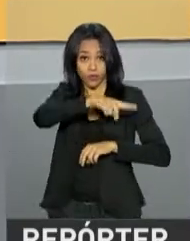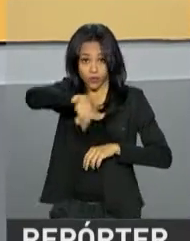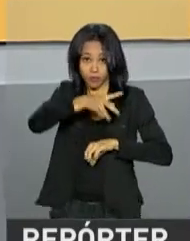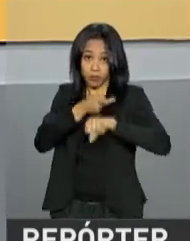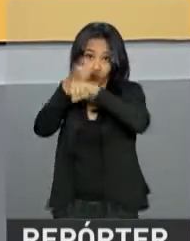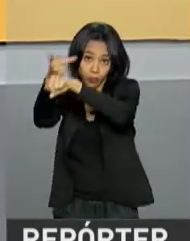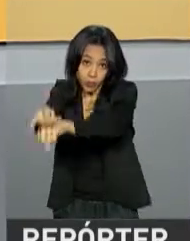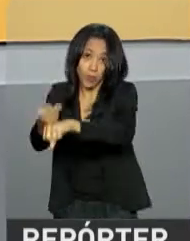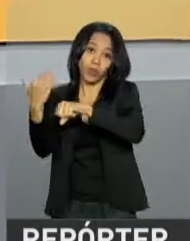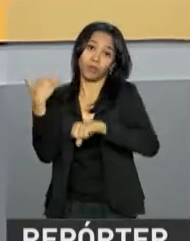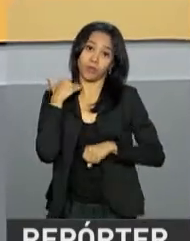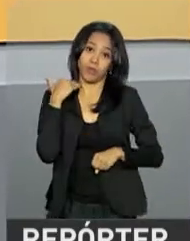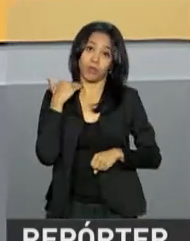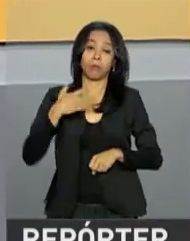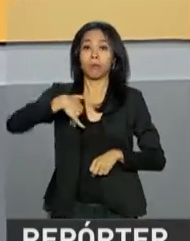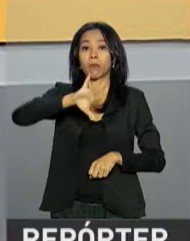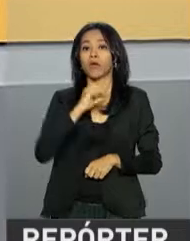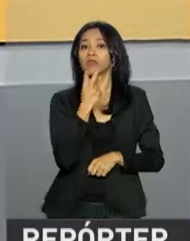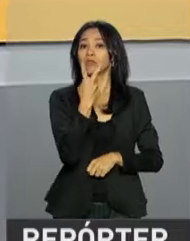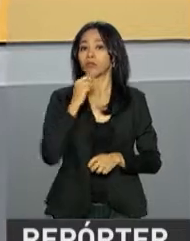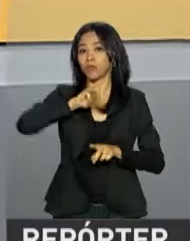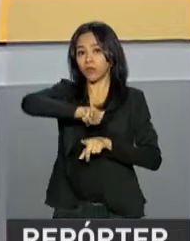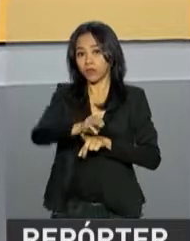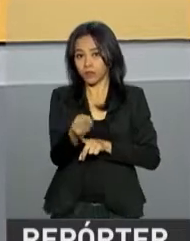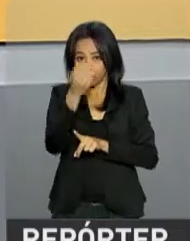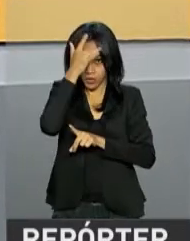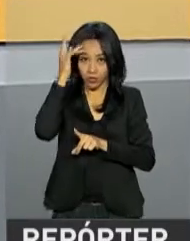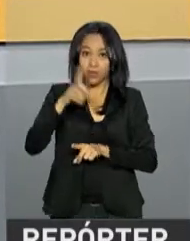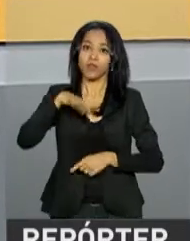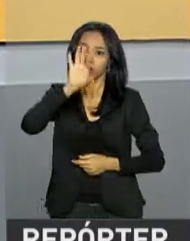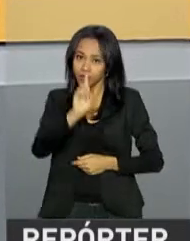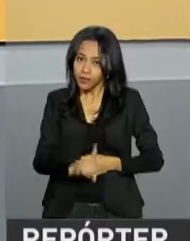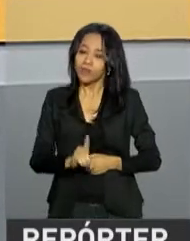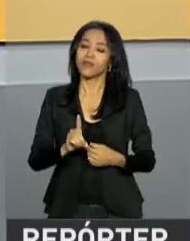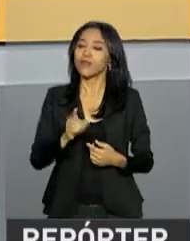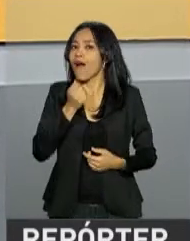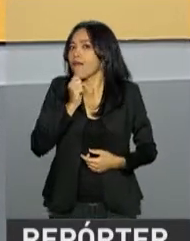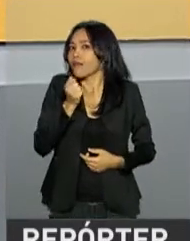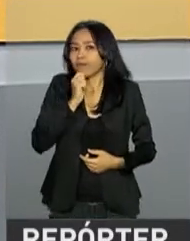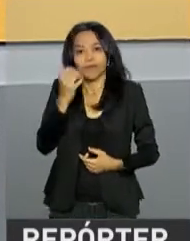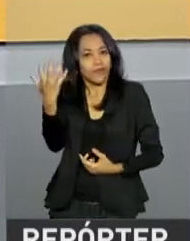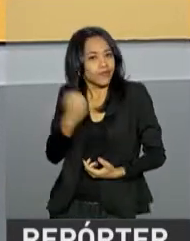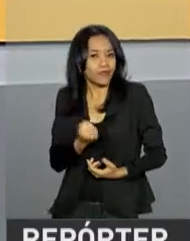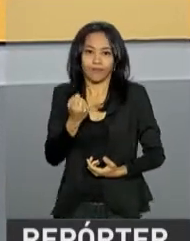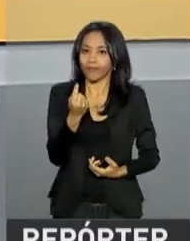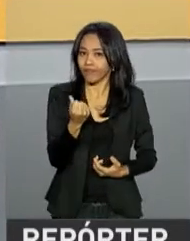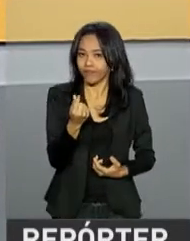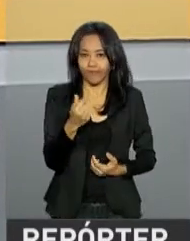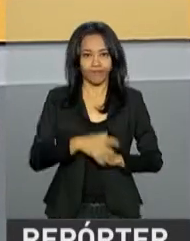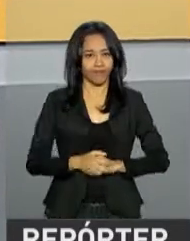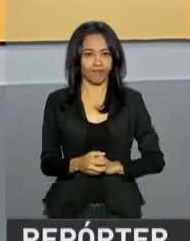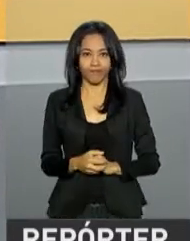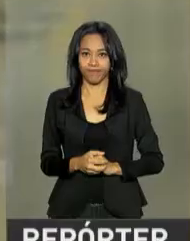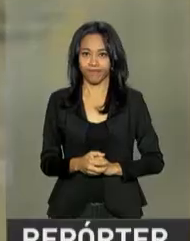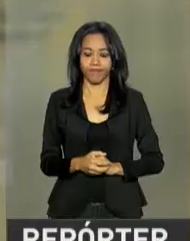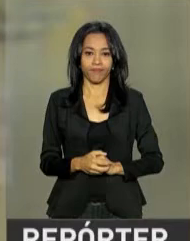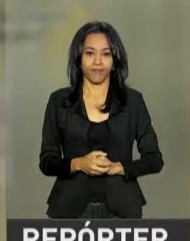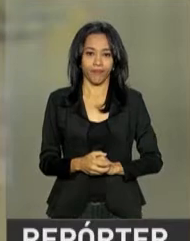agência bancária mais de 2 milhões de pessoas com direito ao benefício ainda não retiraram o dinheiro